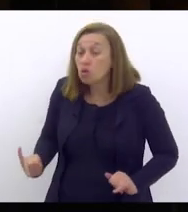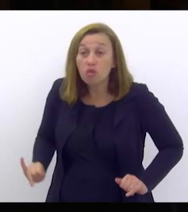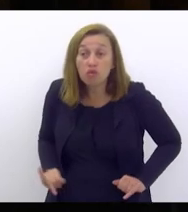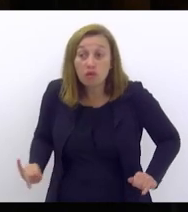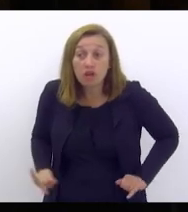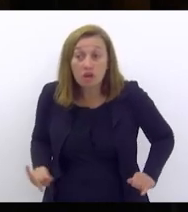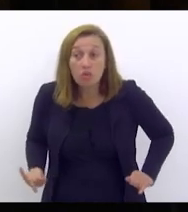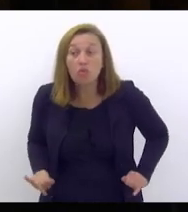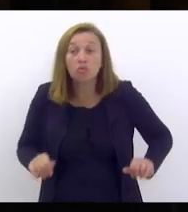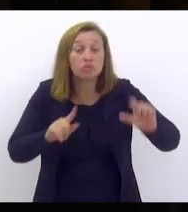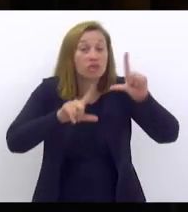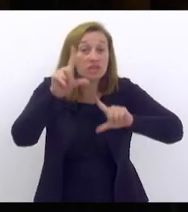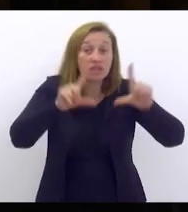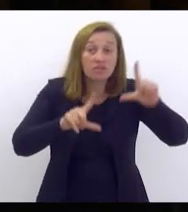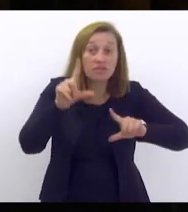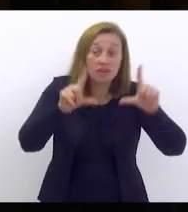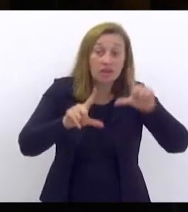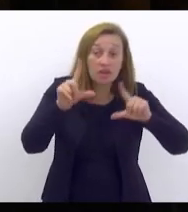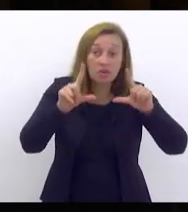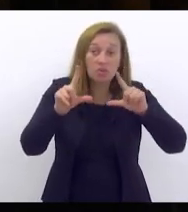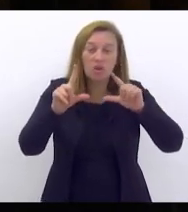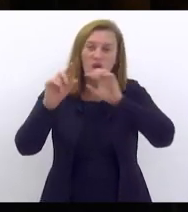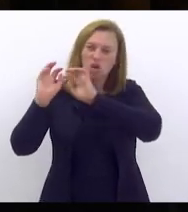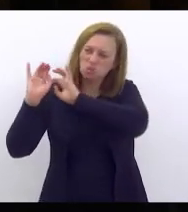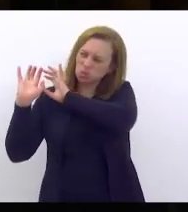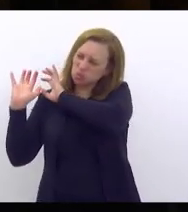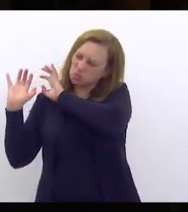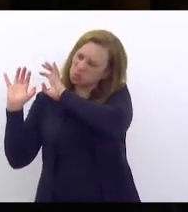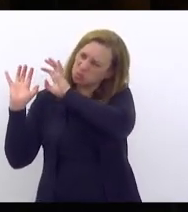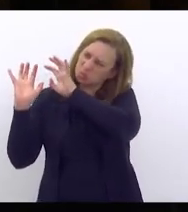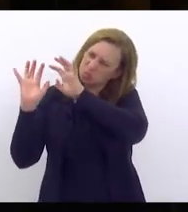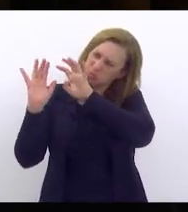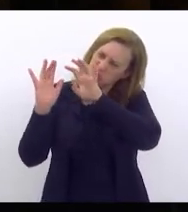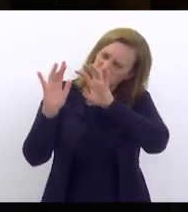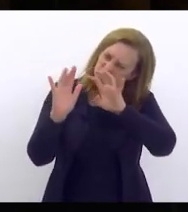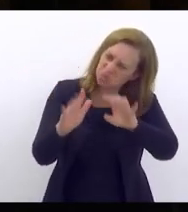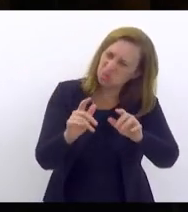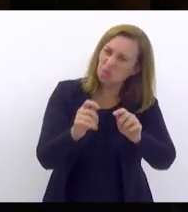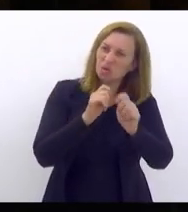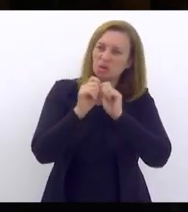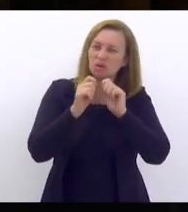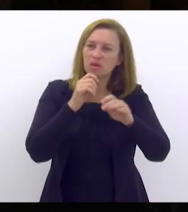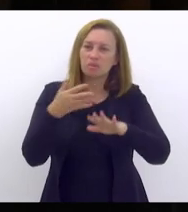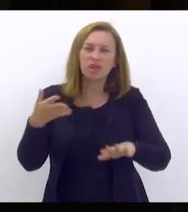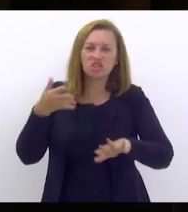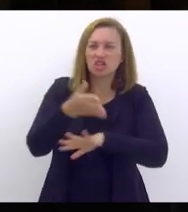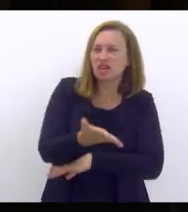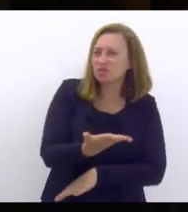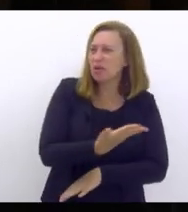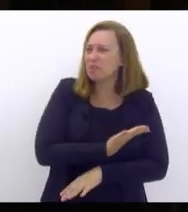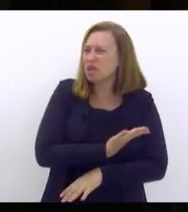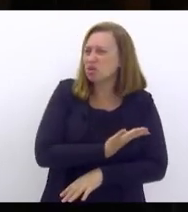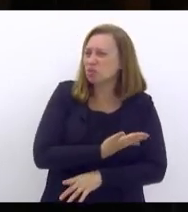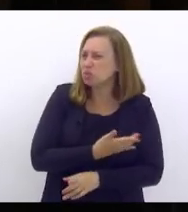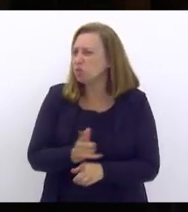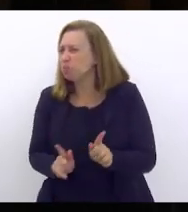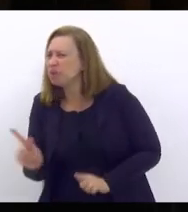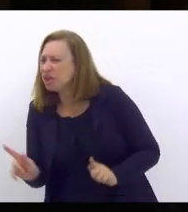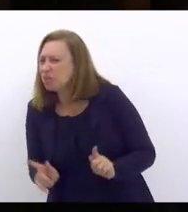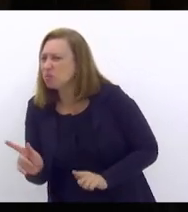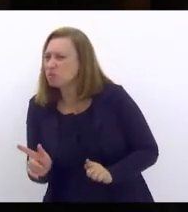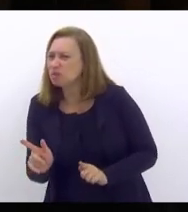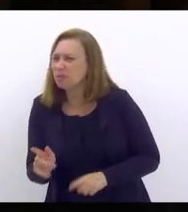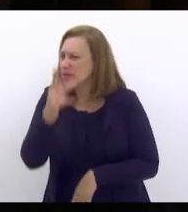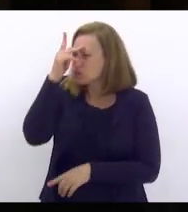TV, a grande imprensa misturando cré com lé para poder chegar no amigo do primo do fulano que disse, que